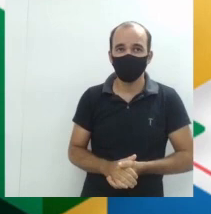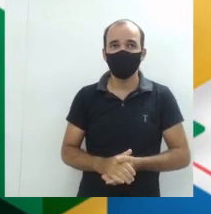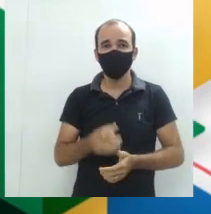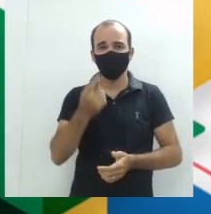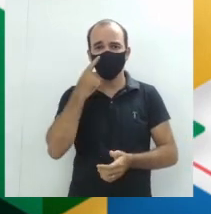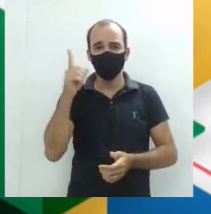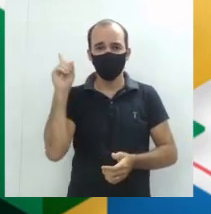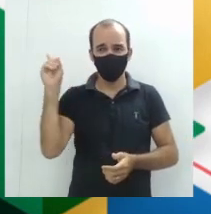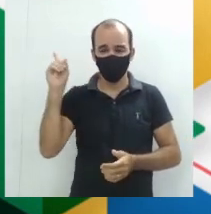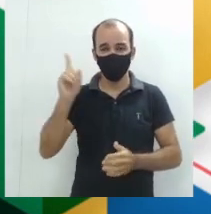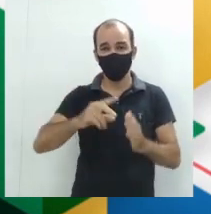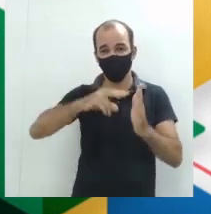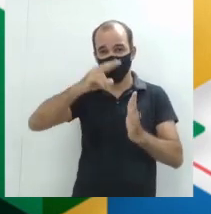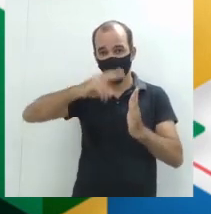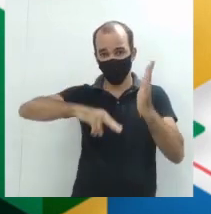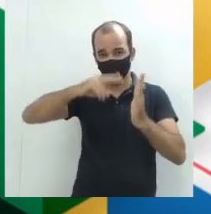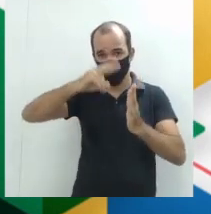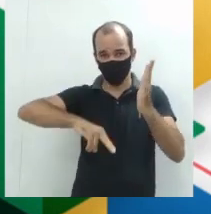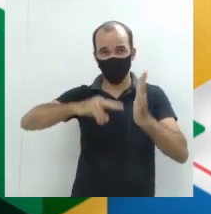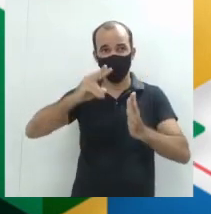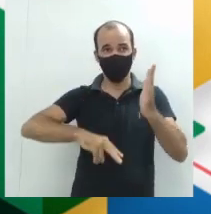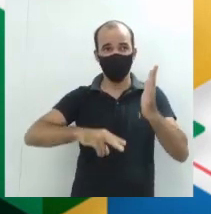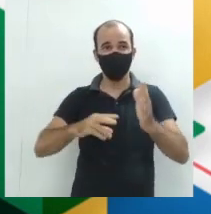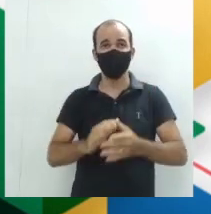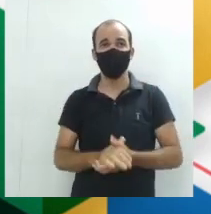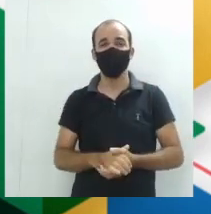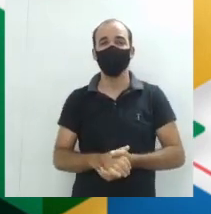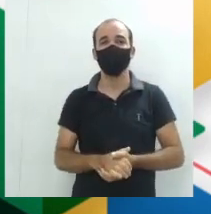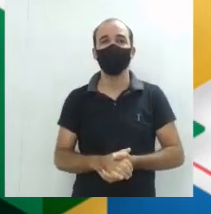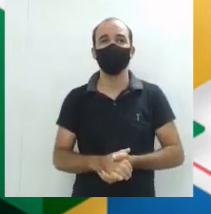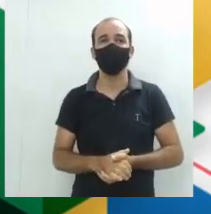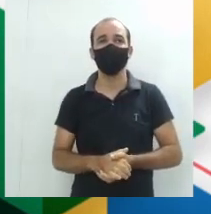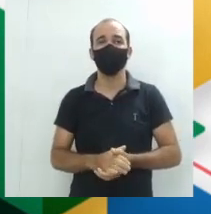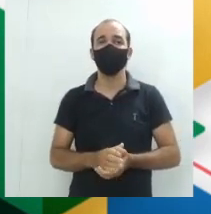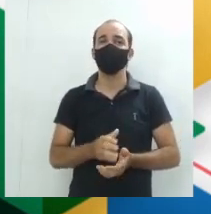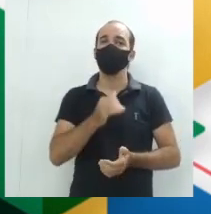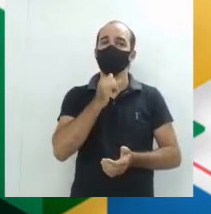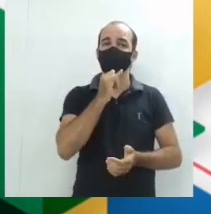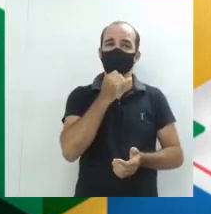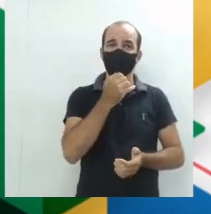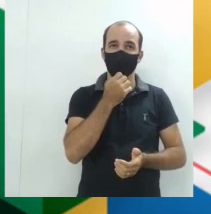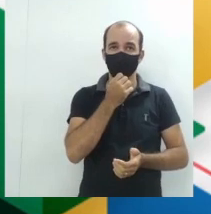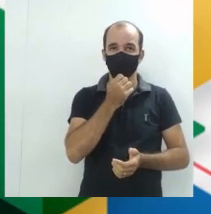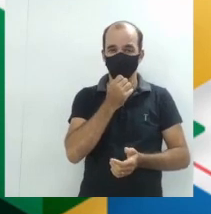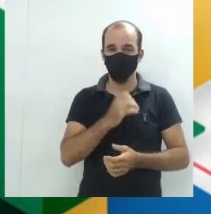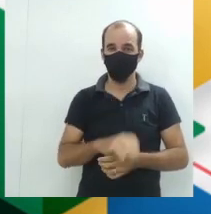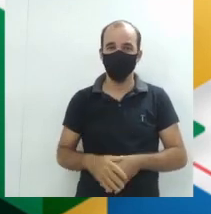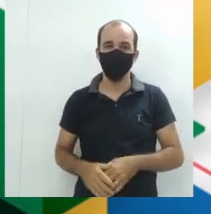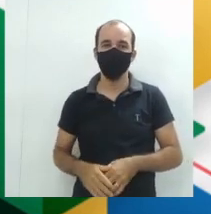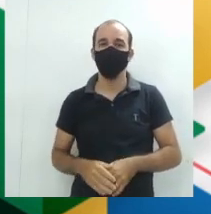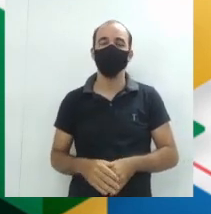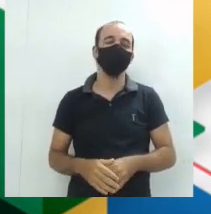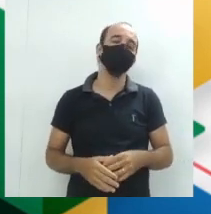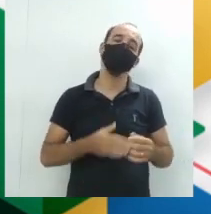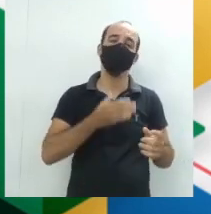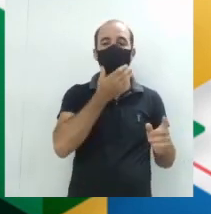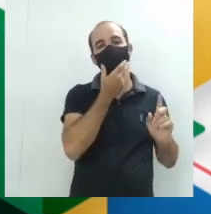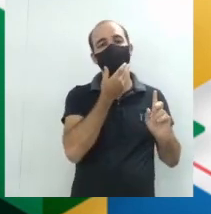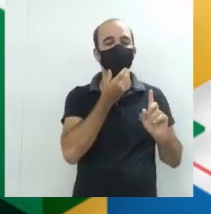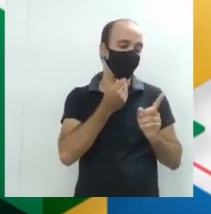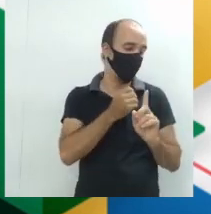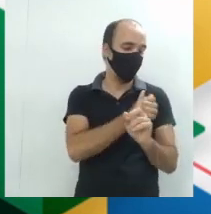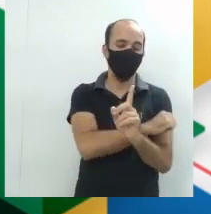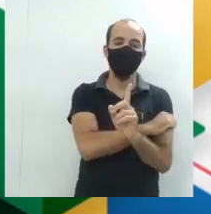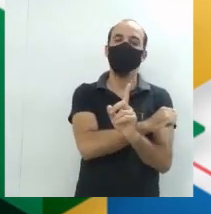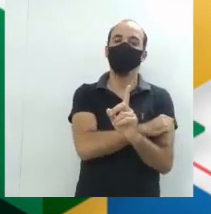o enunciado. Um aluno sai de sua casa